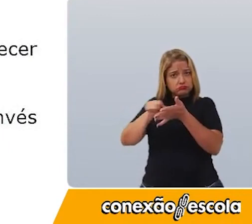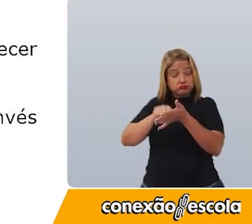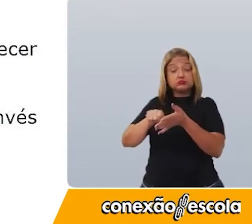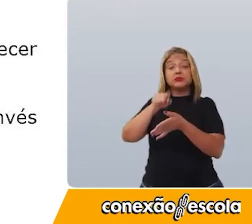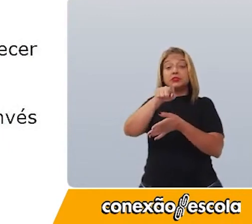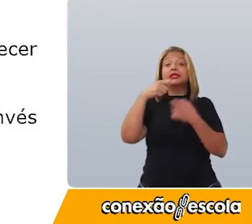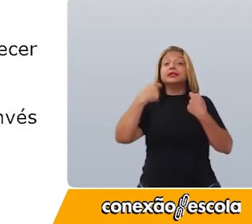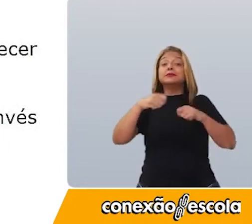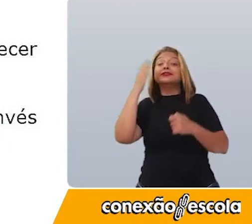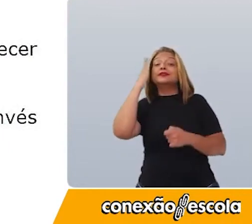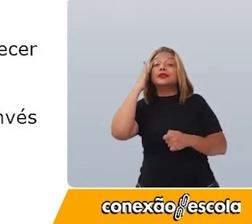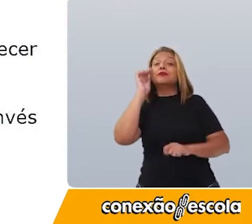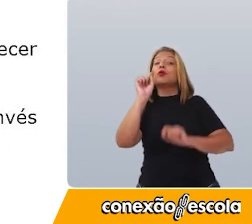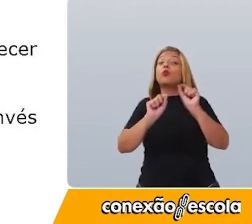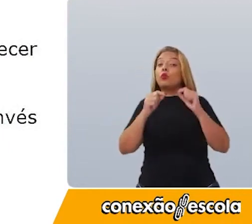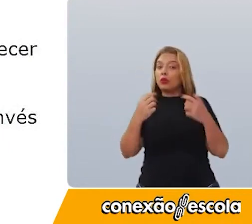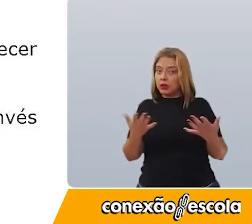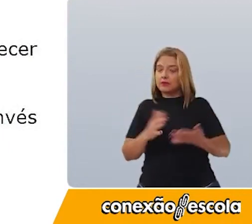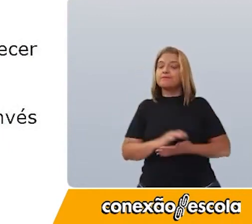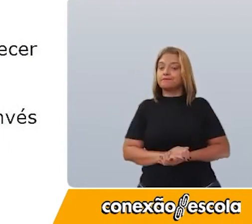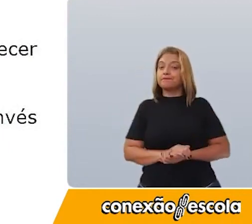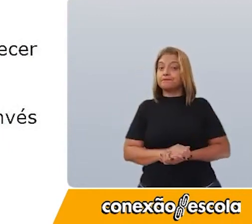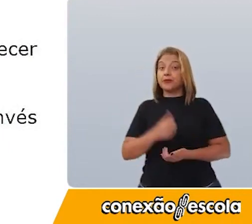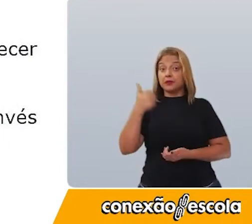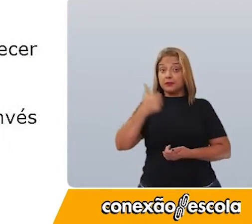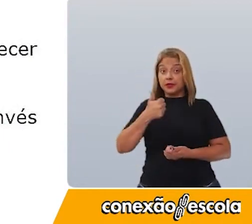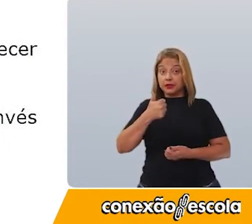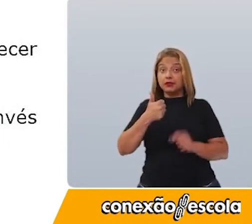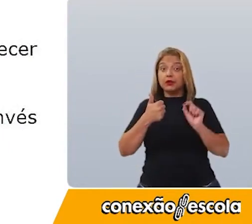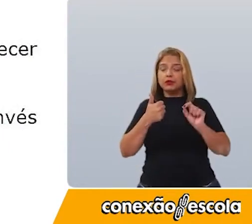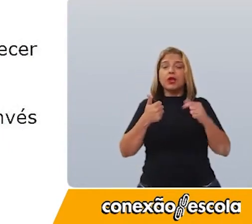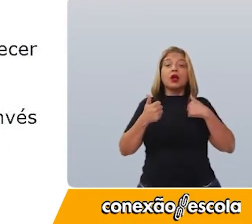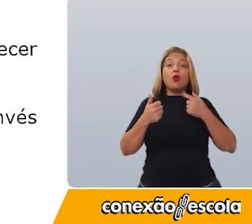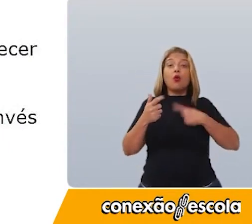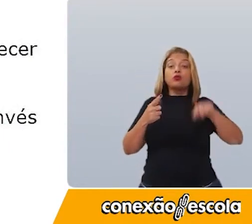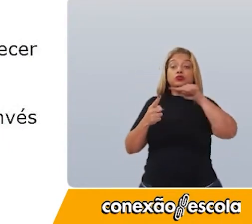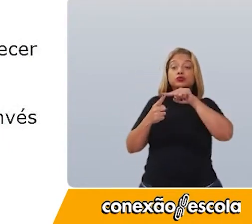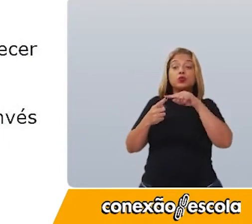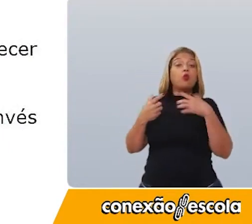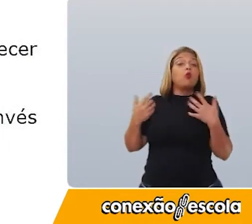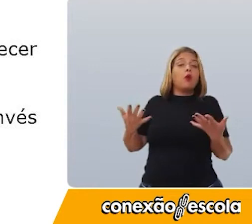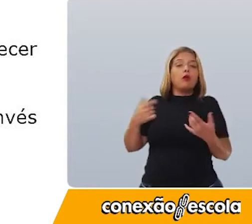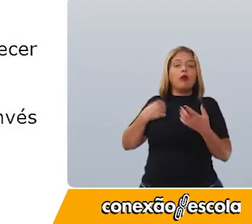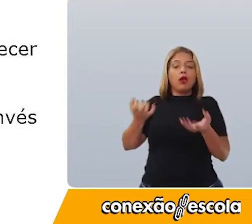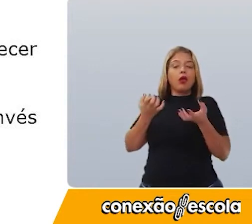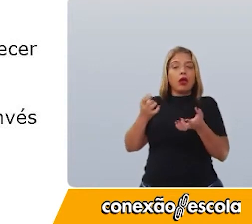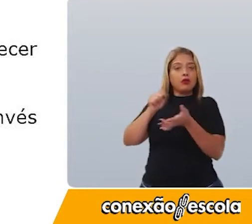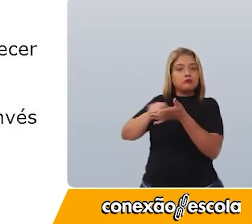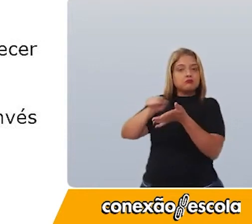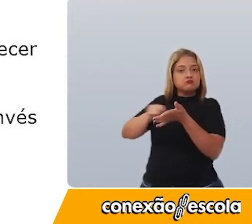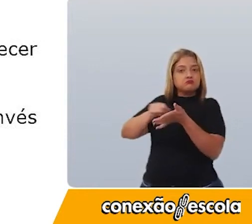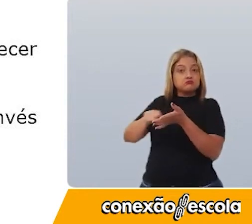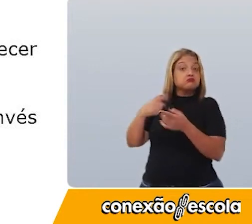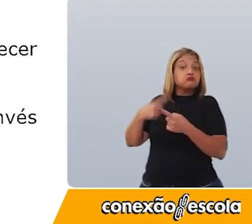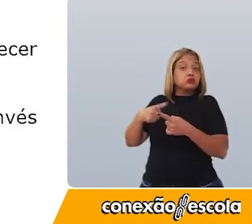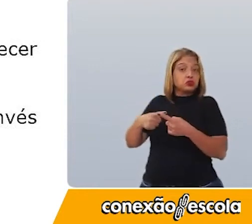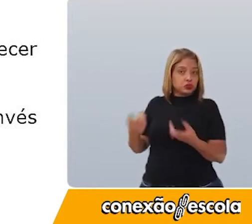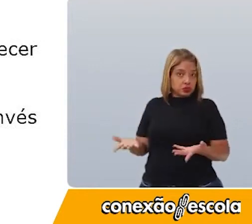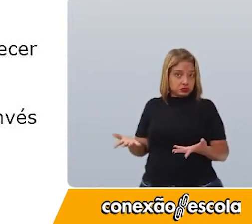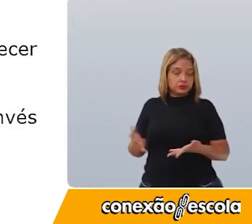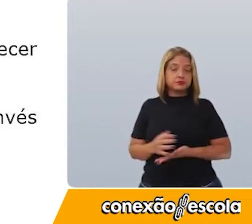considere as seguintes questões. Primeiro, qual é o meu objetivo com essas anotações? Qual é a minha